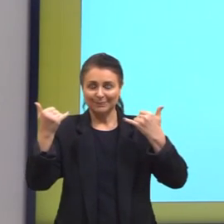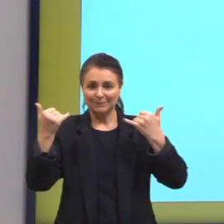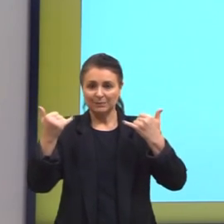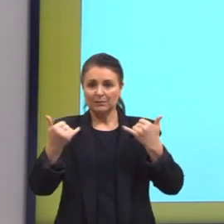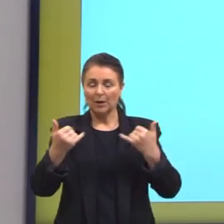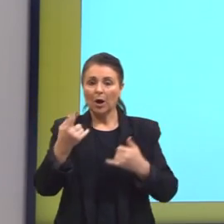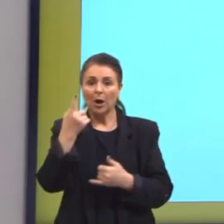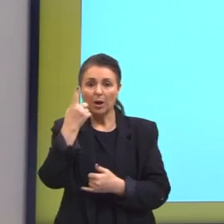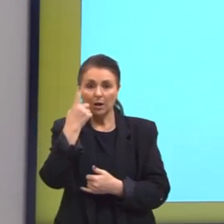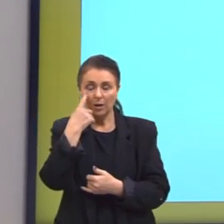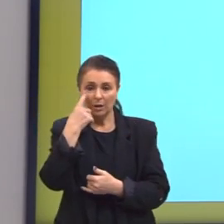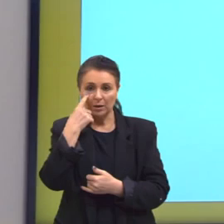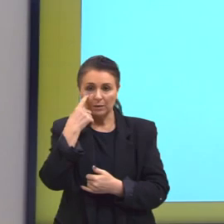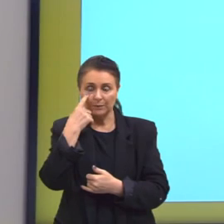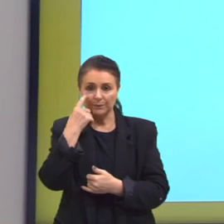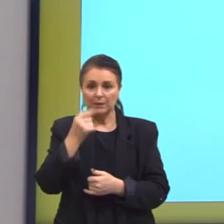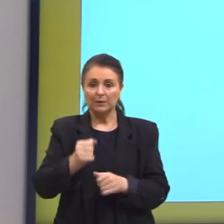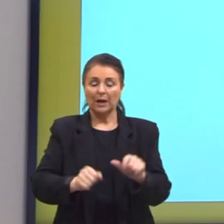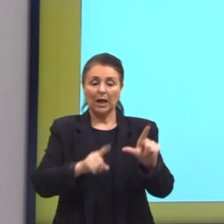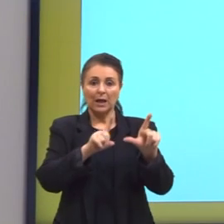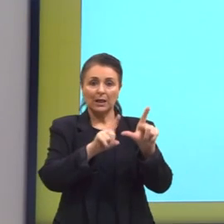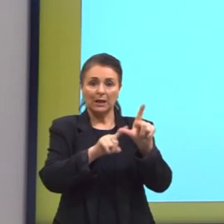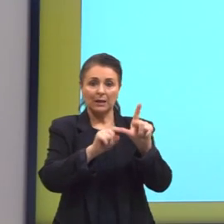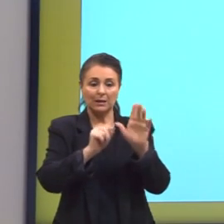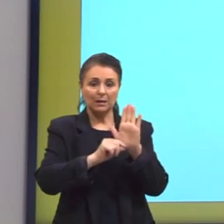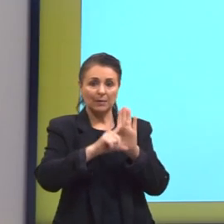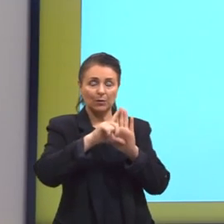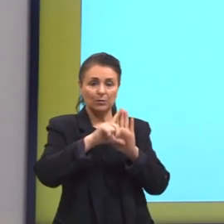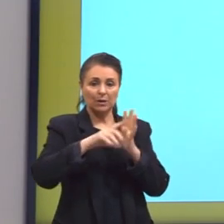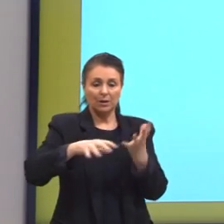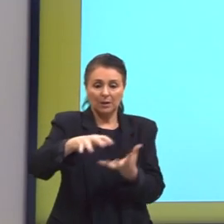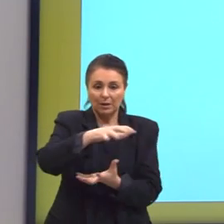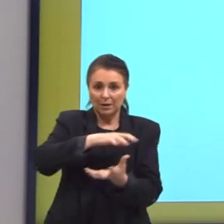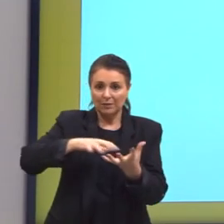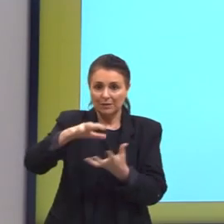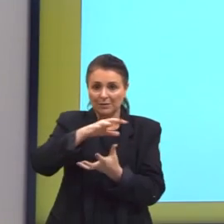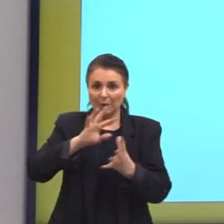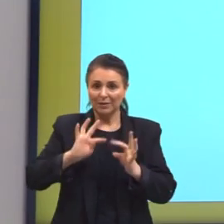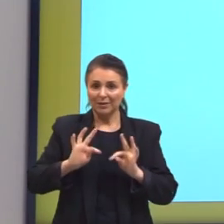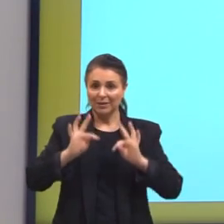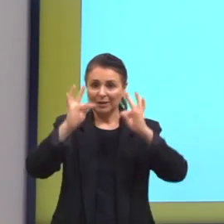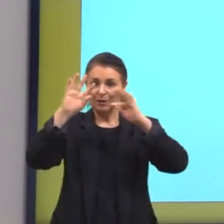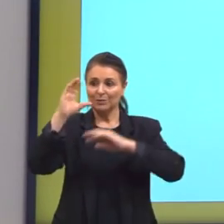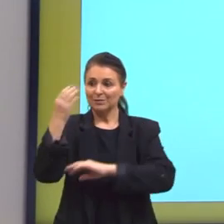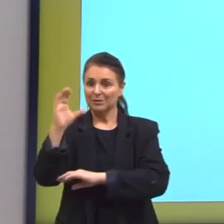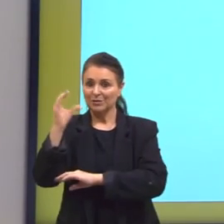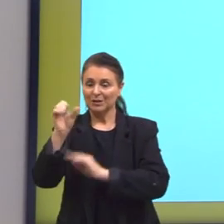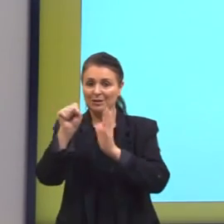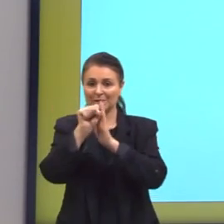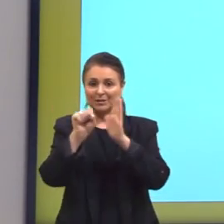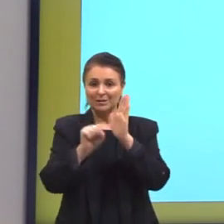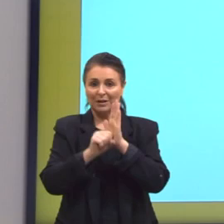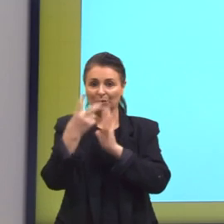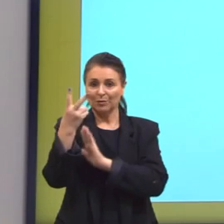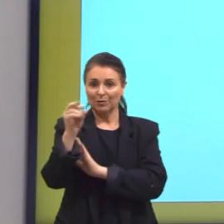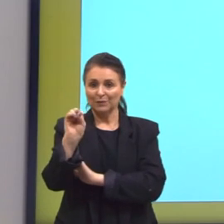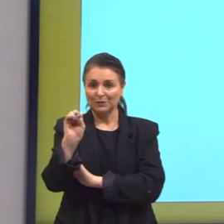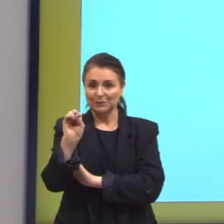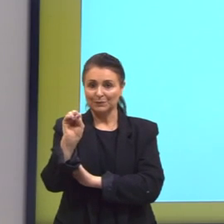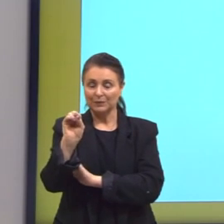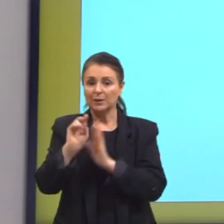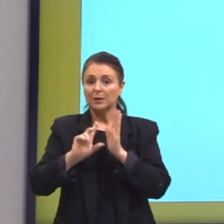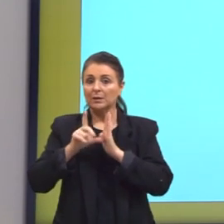reparem que ela colocou letra maiúscula na revolução técnico-científica do Século XX e depois